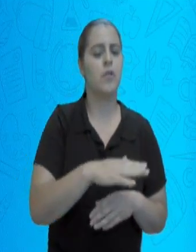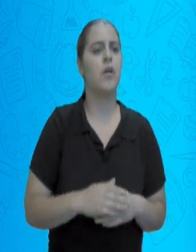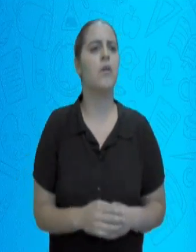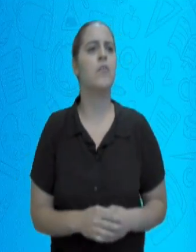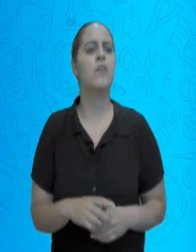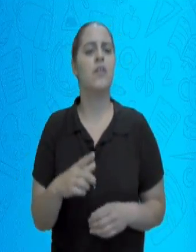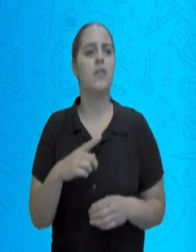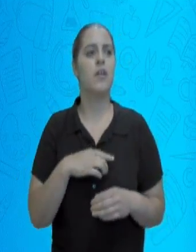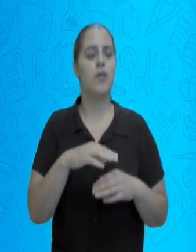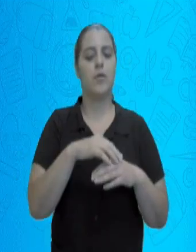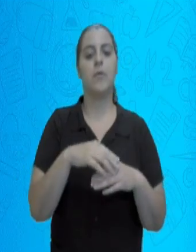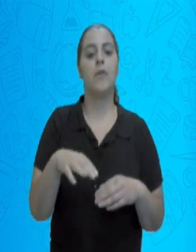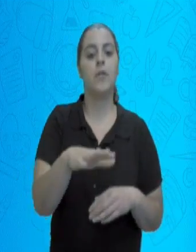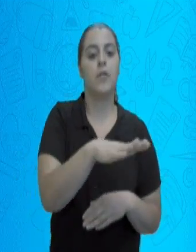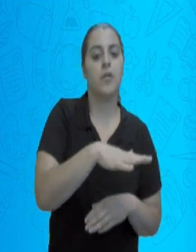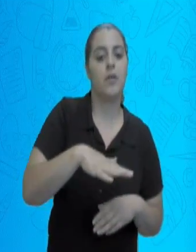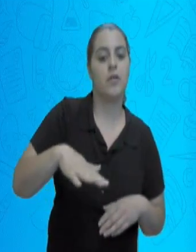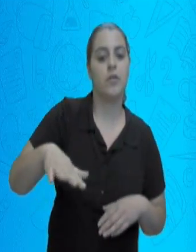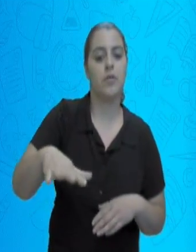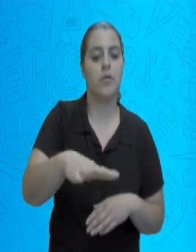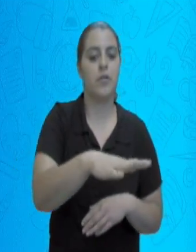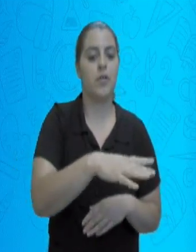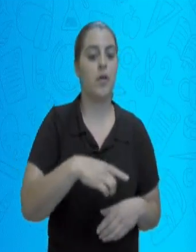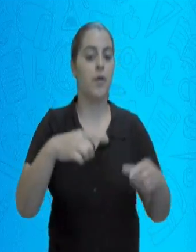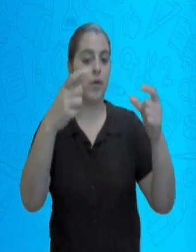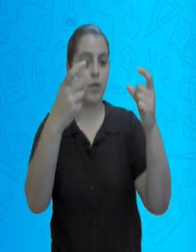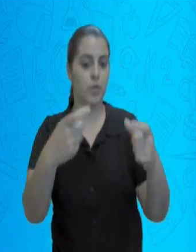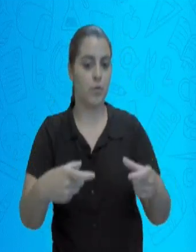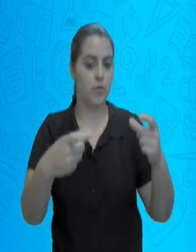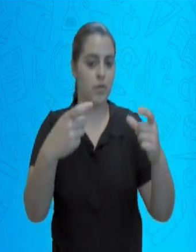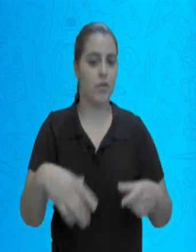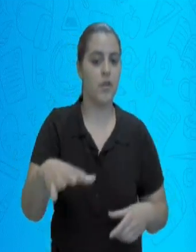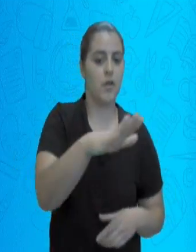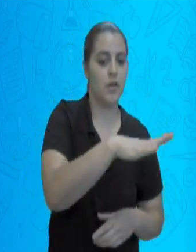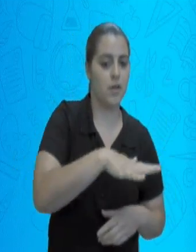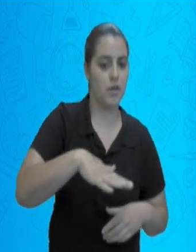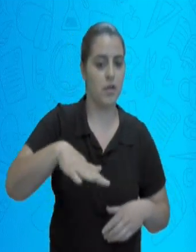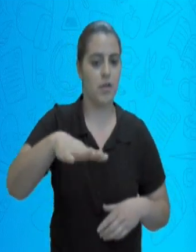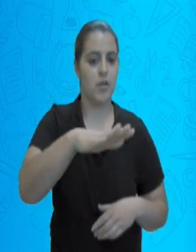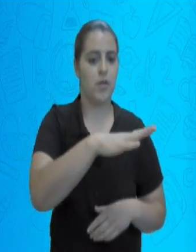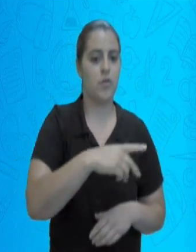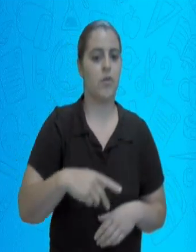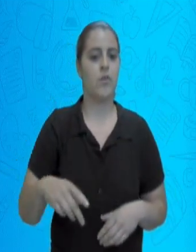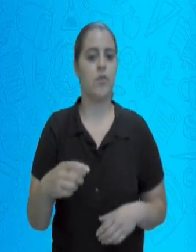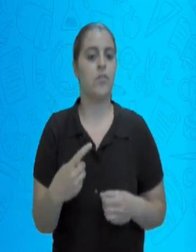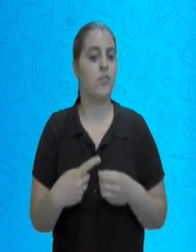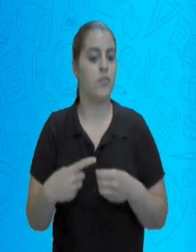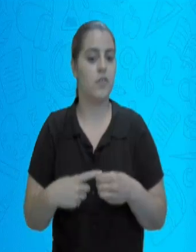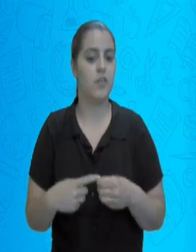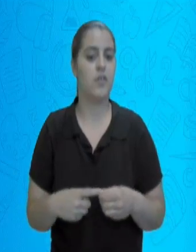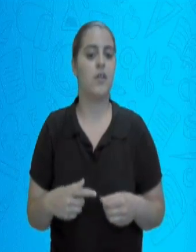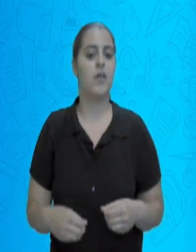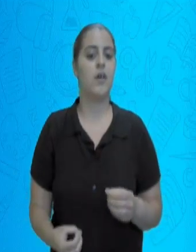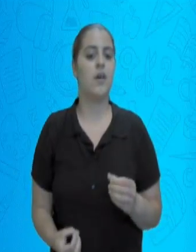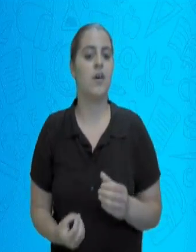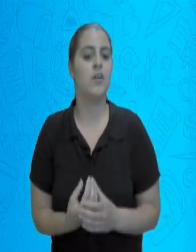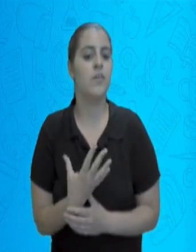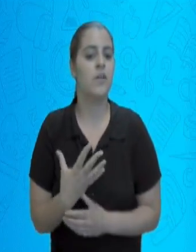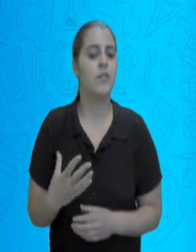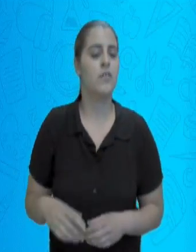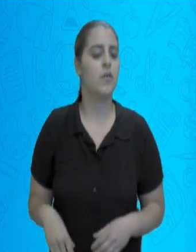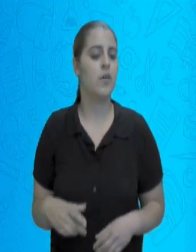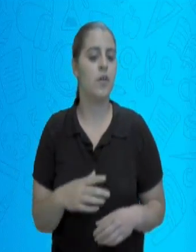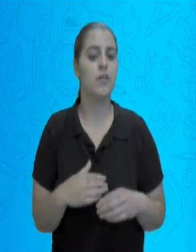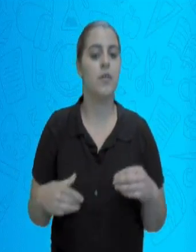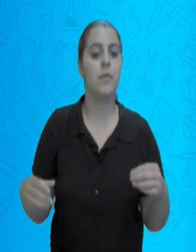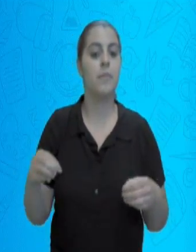Então, território é a parte territorial, é a parte onde a cidade existe, além da cidade, a parte